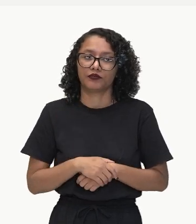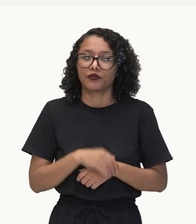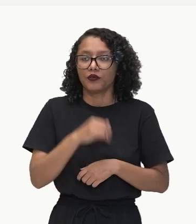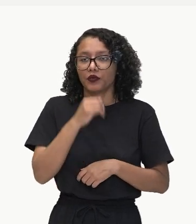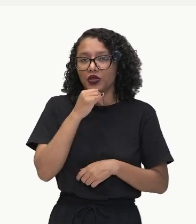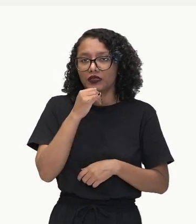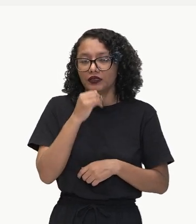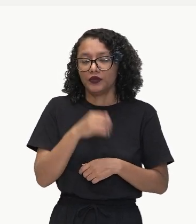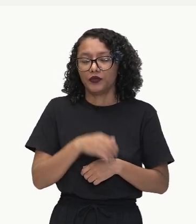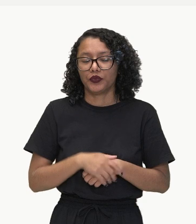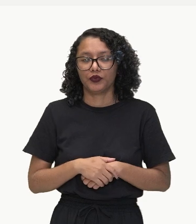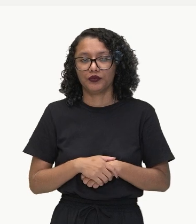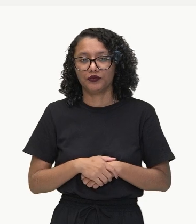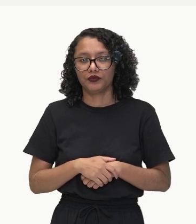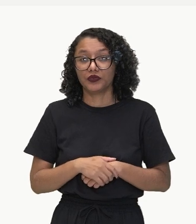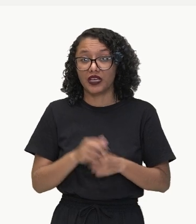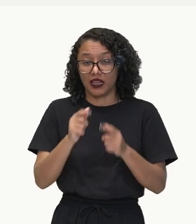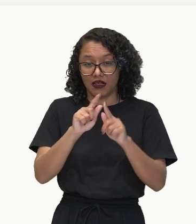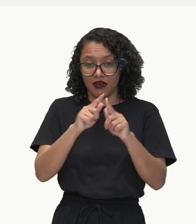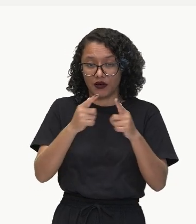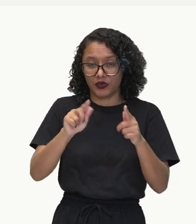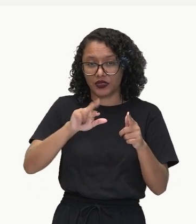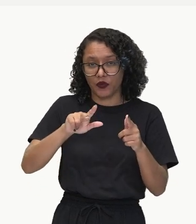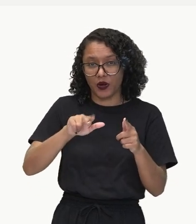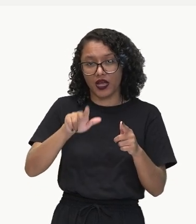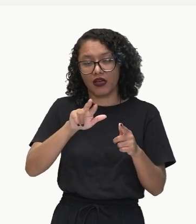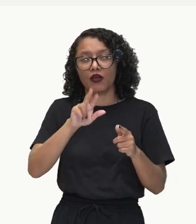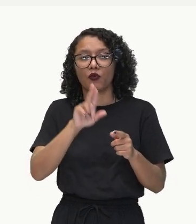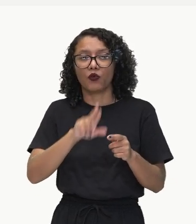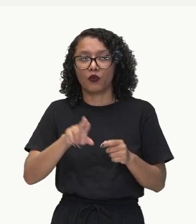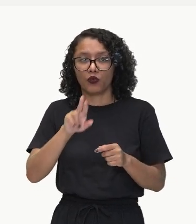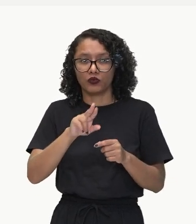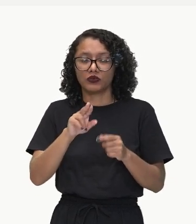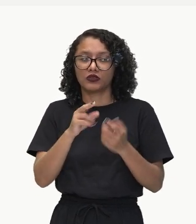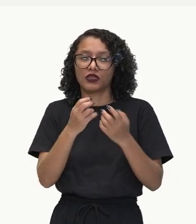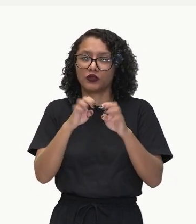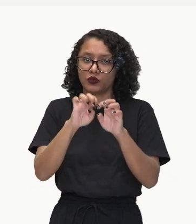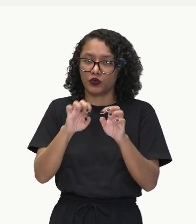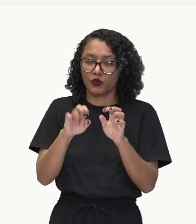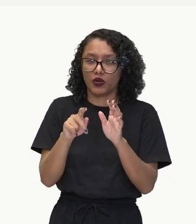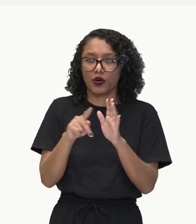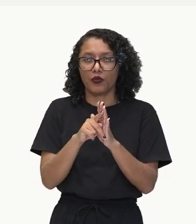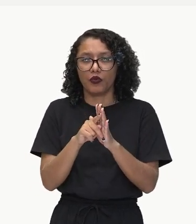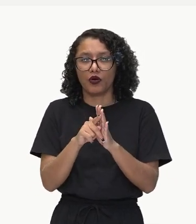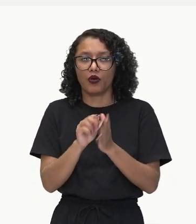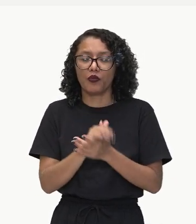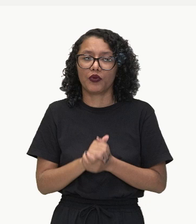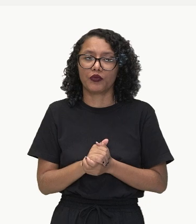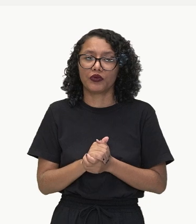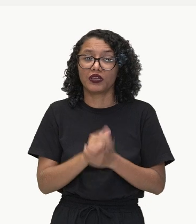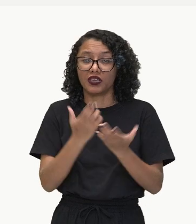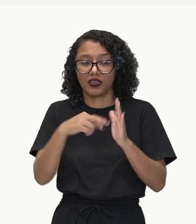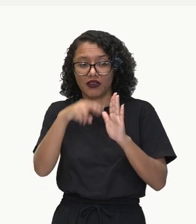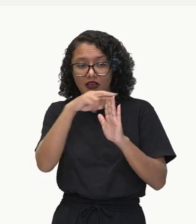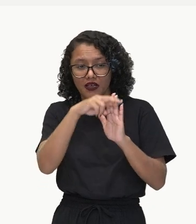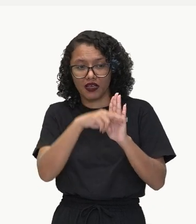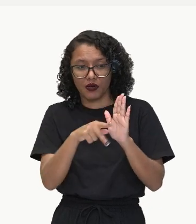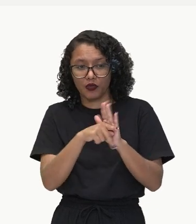gramaticalidade, ele usa ele de modo proposital, as estruturas que fogem ali à norma